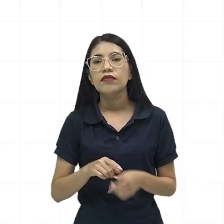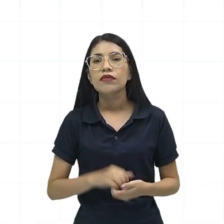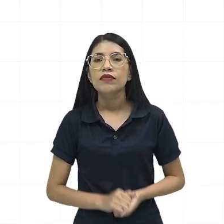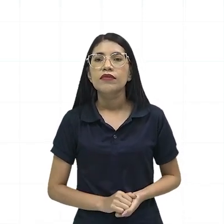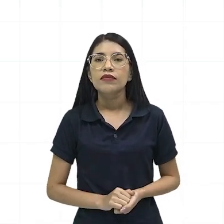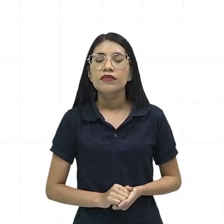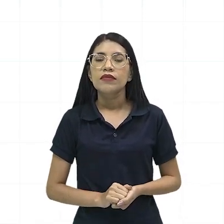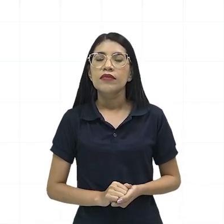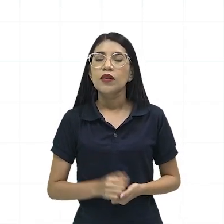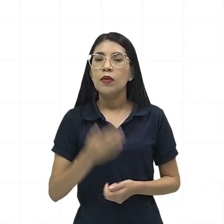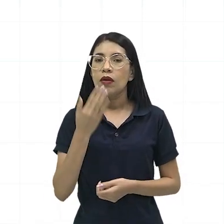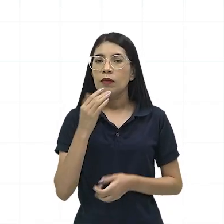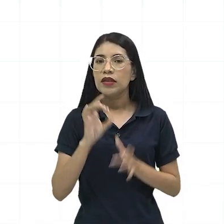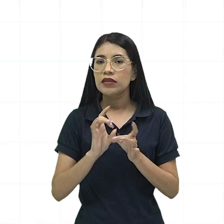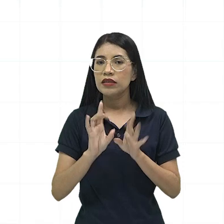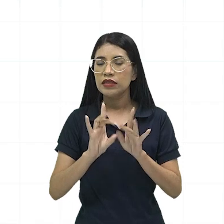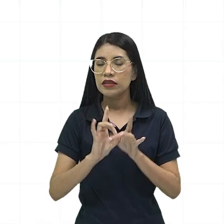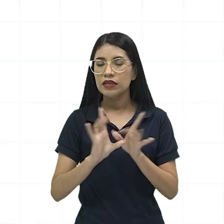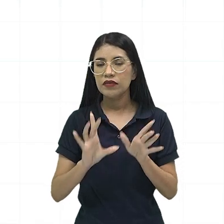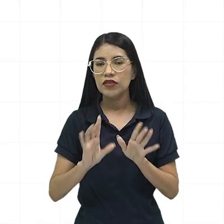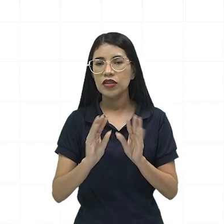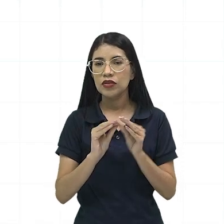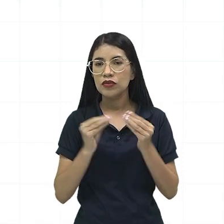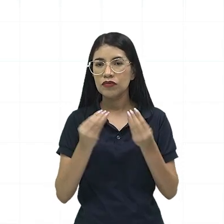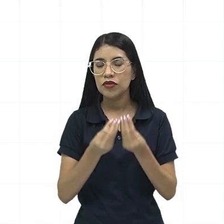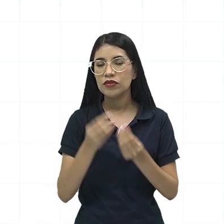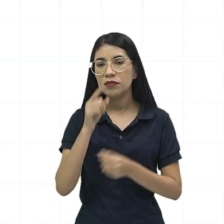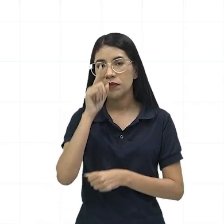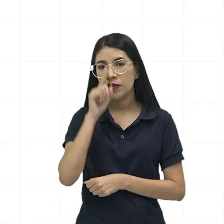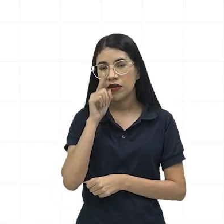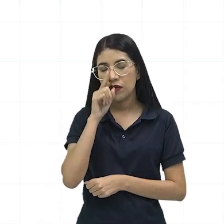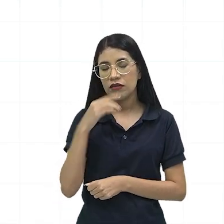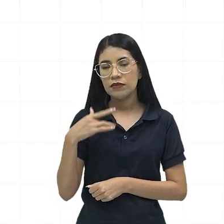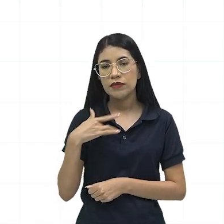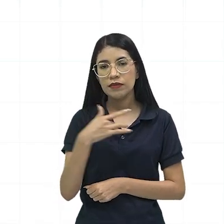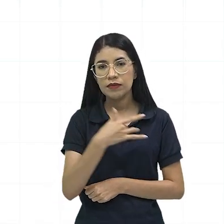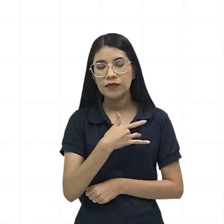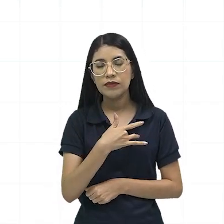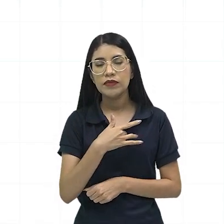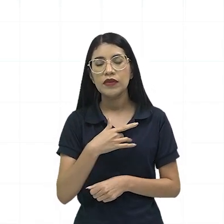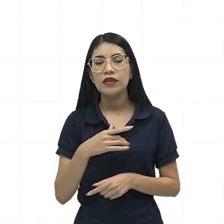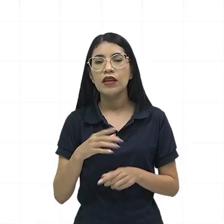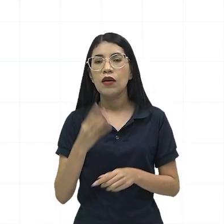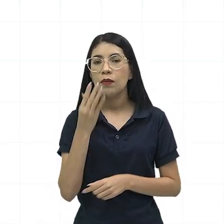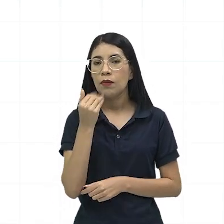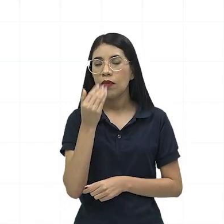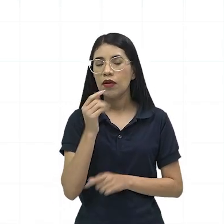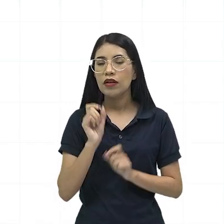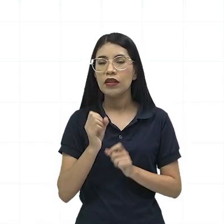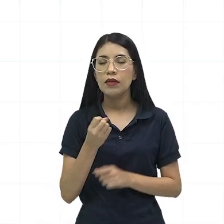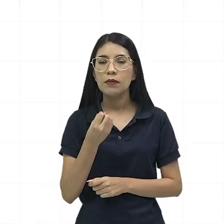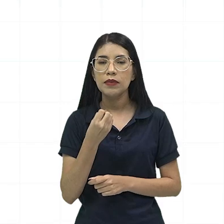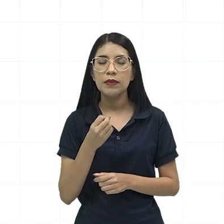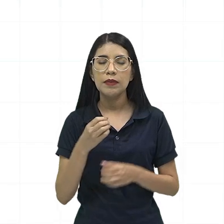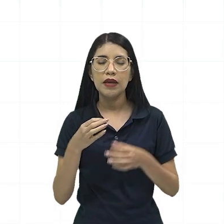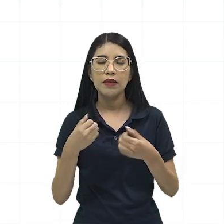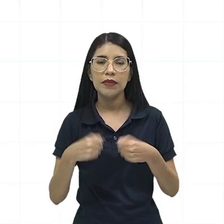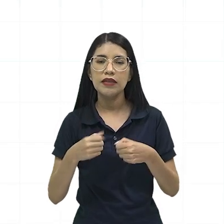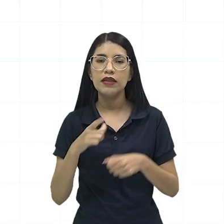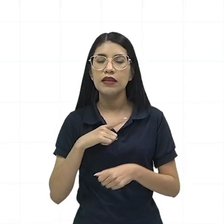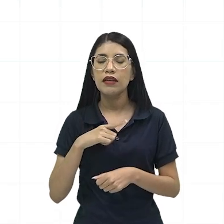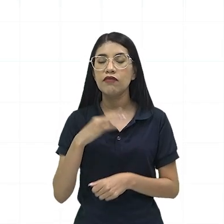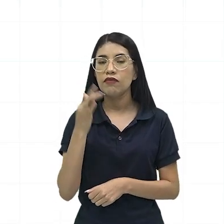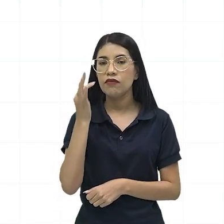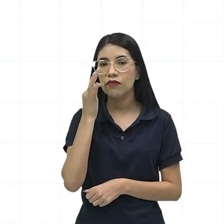aí livre, né, de substâncias que possam ser nocivas à sua saúde, uma alimentação rica em frutas e verduras para que